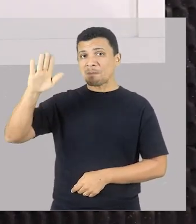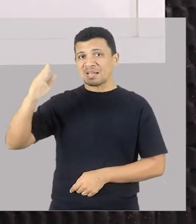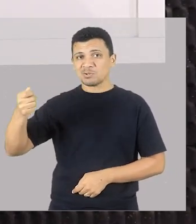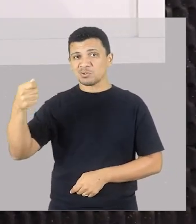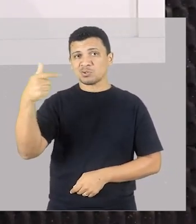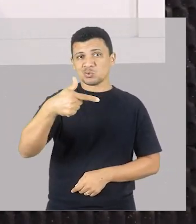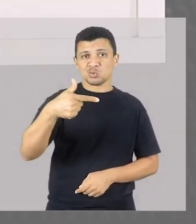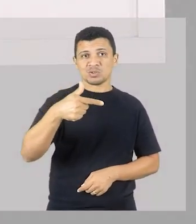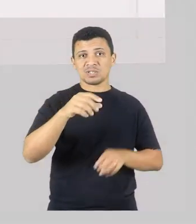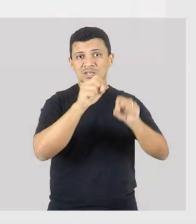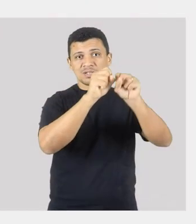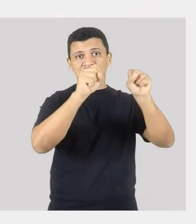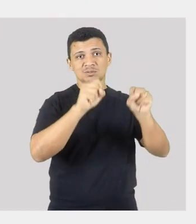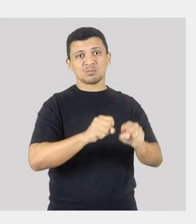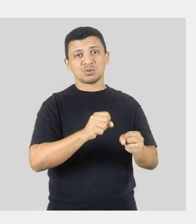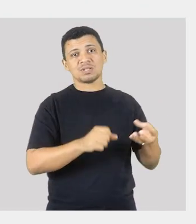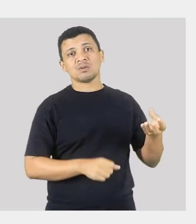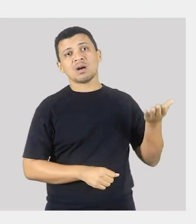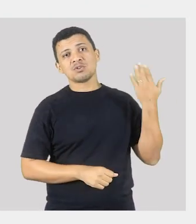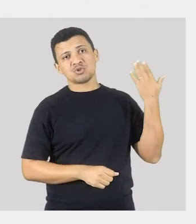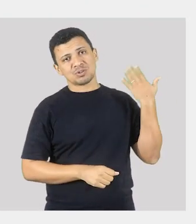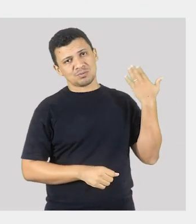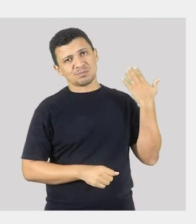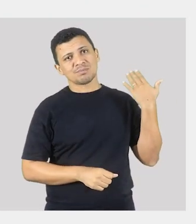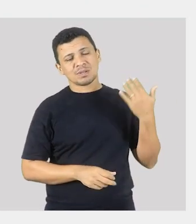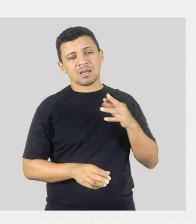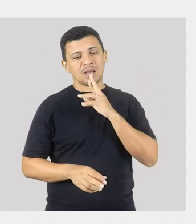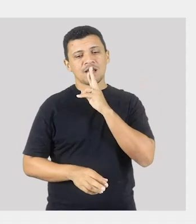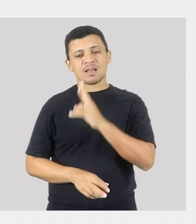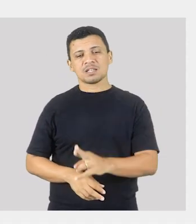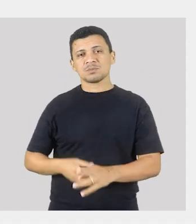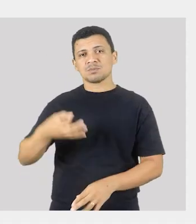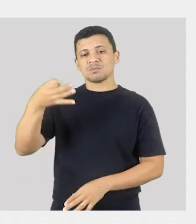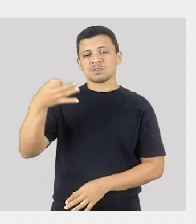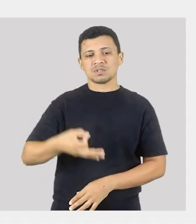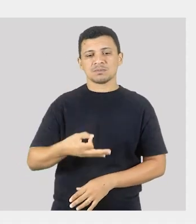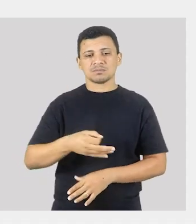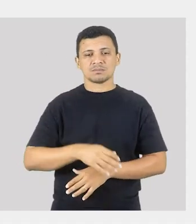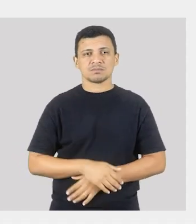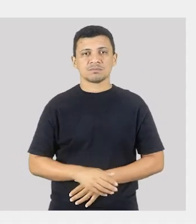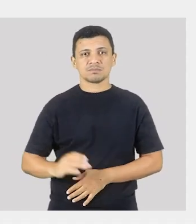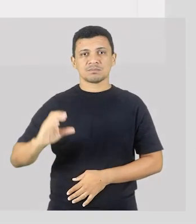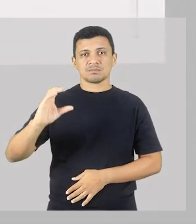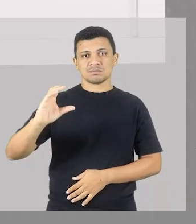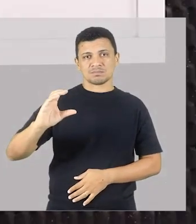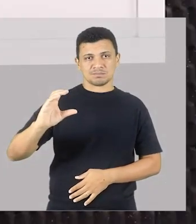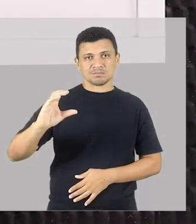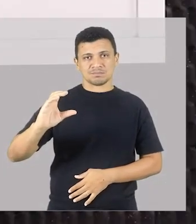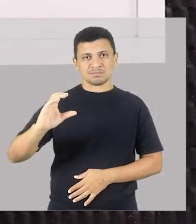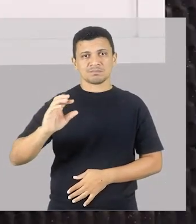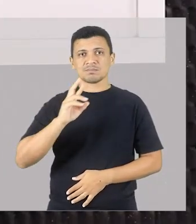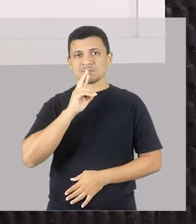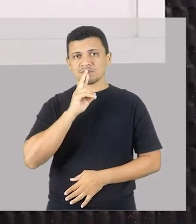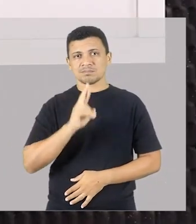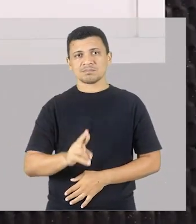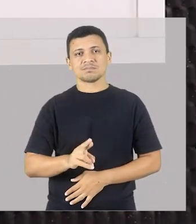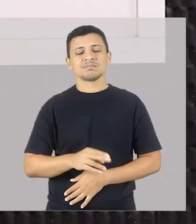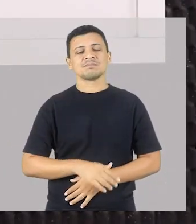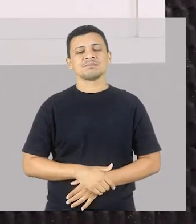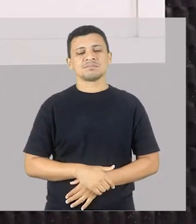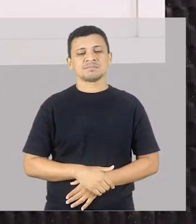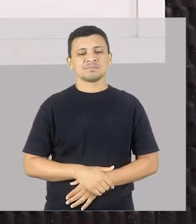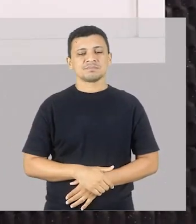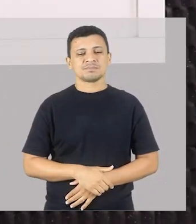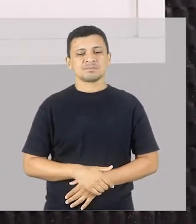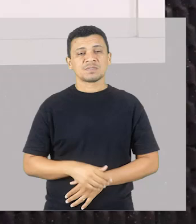modelo antigo. Então resposta correta aí, letra C de casa. Beleza? Vamos